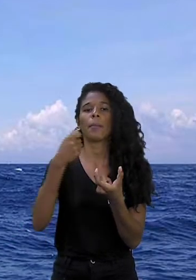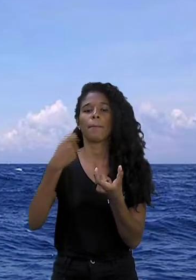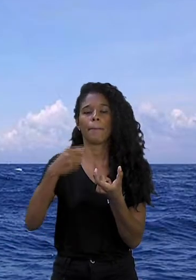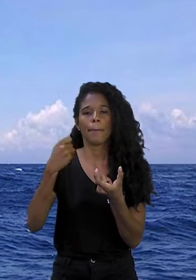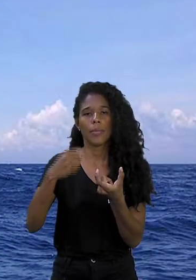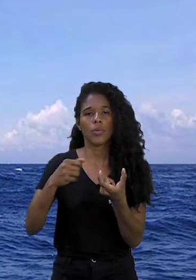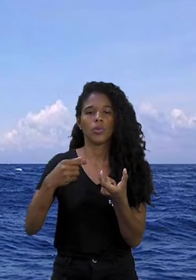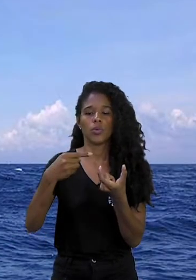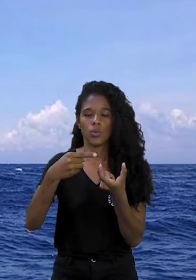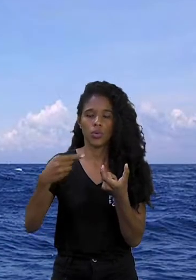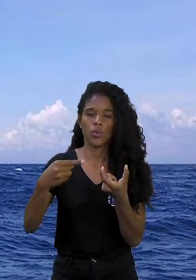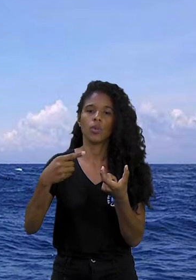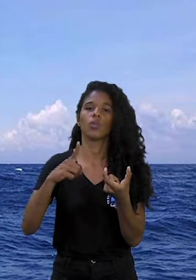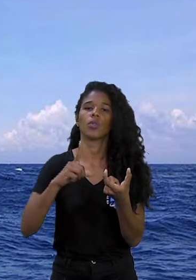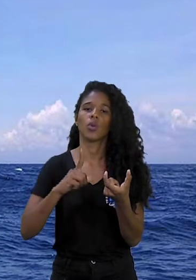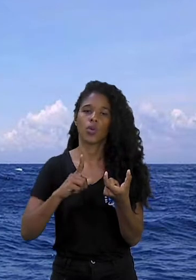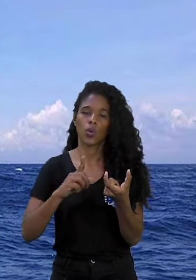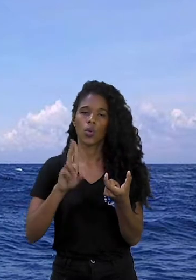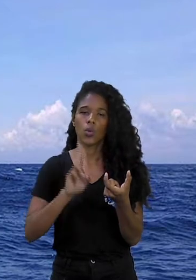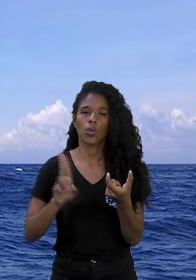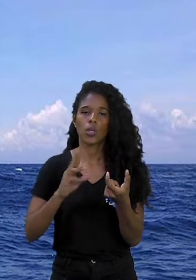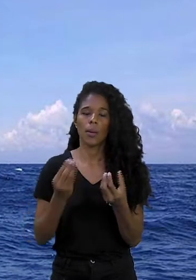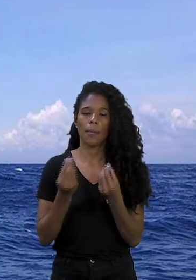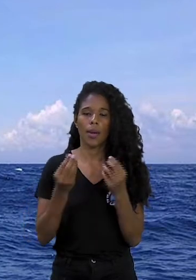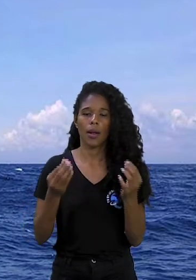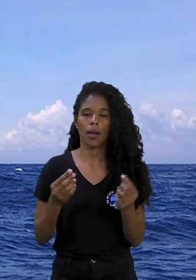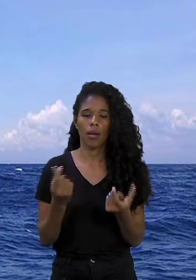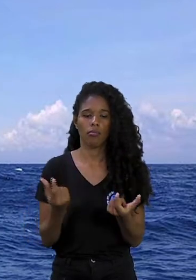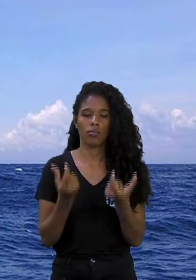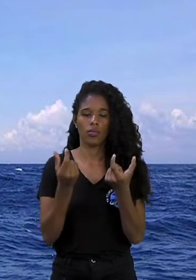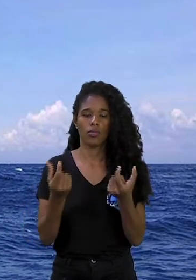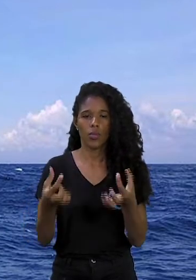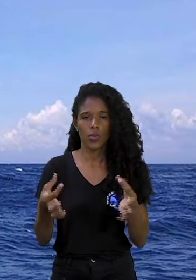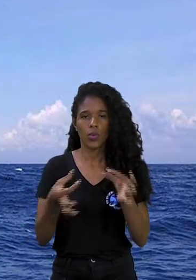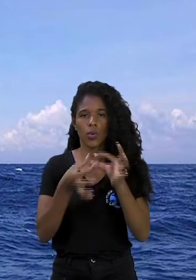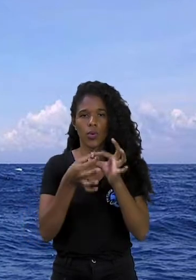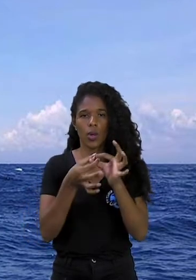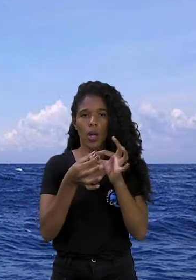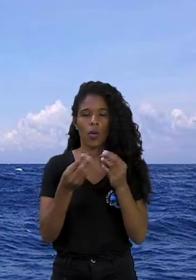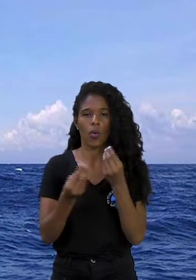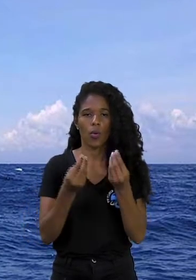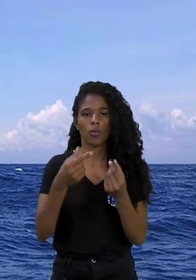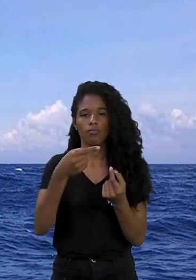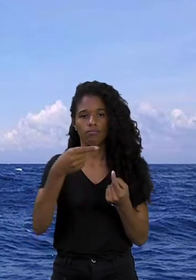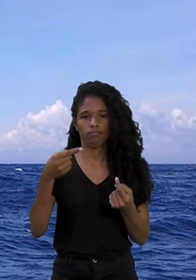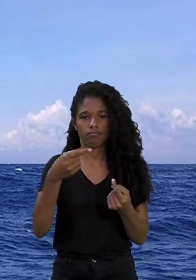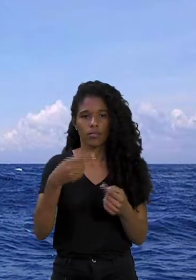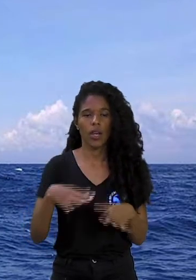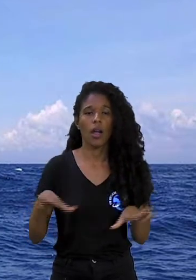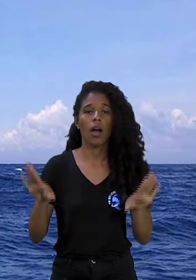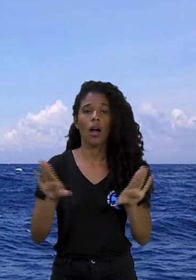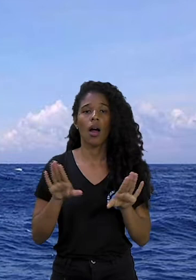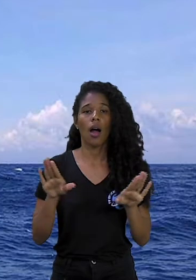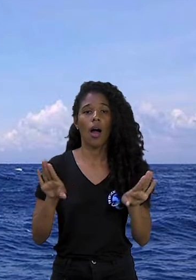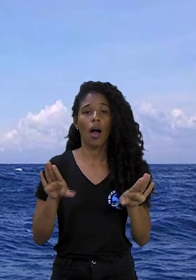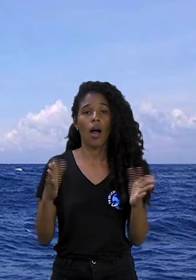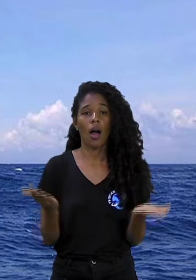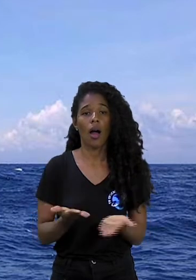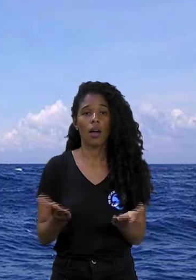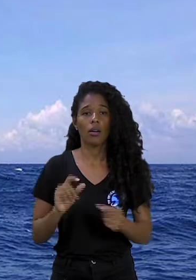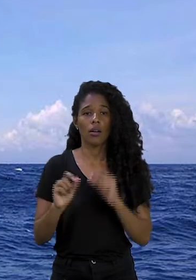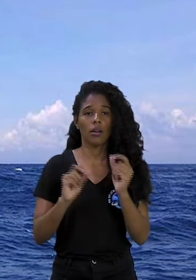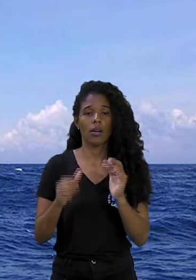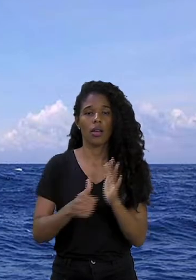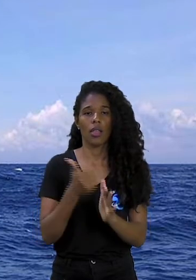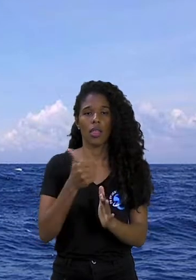os prefixos circum e pan. Usa-se o hífen antes das palavras iniciadas por